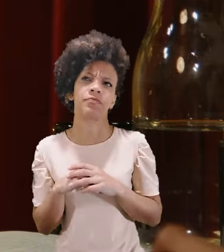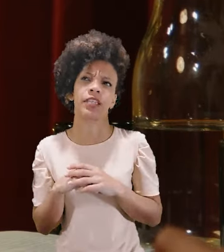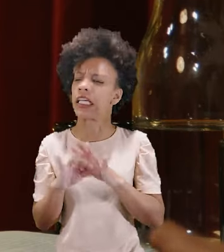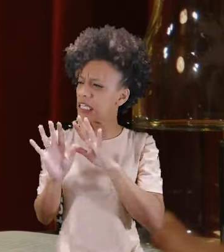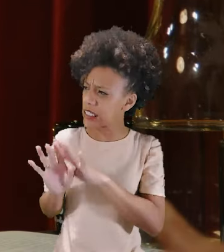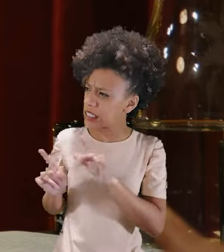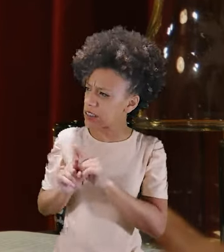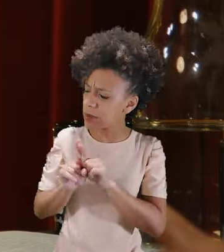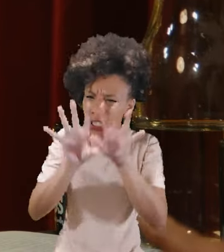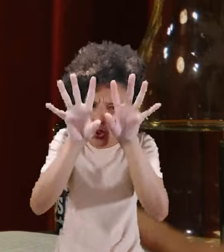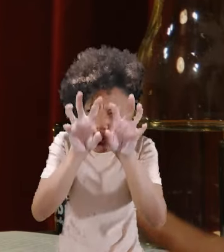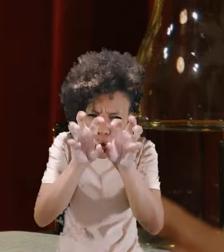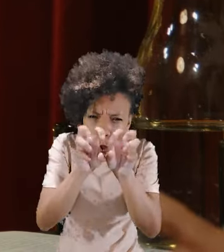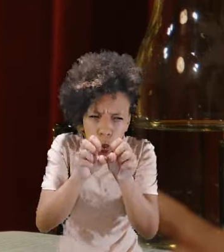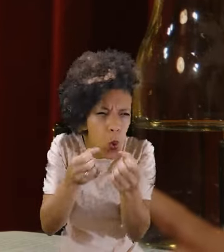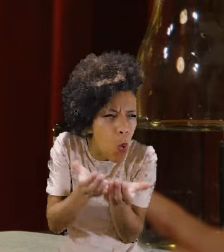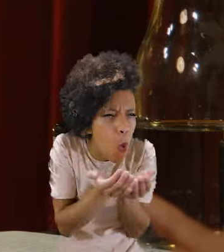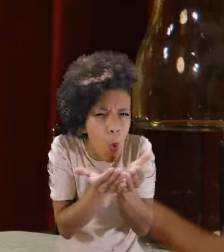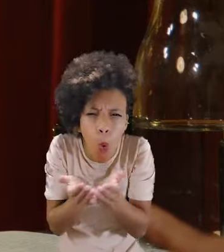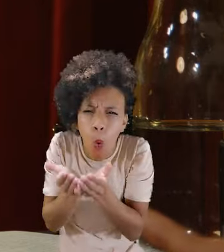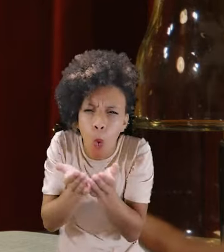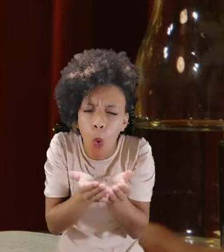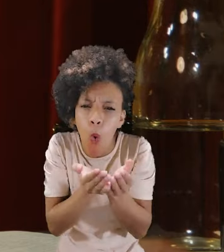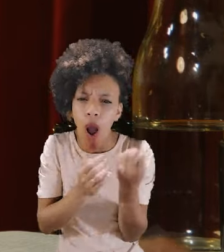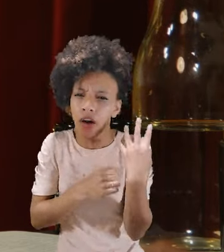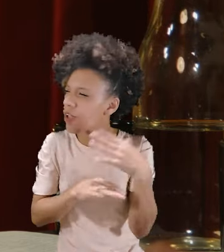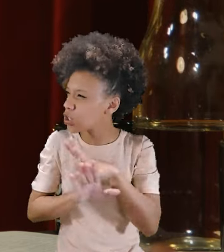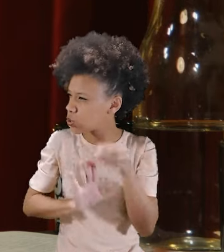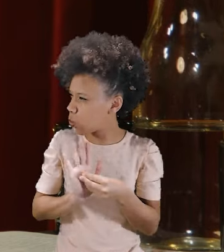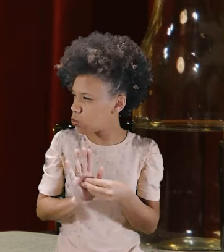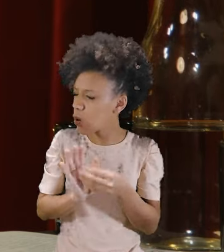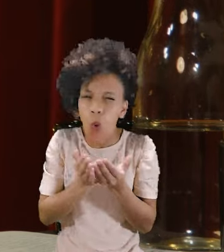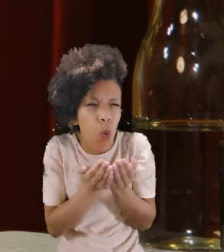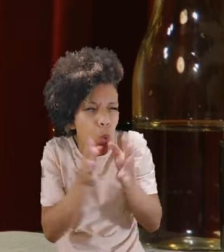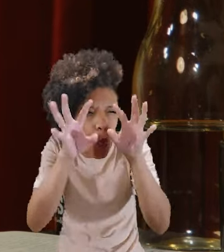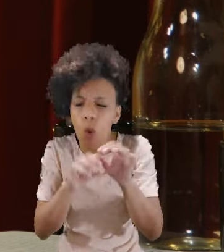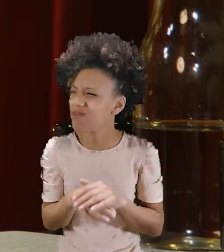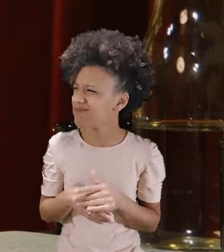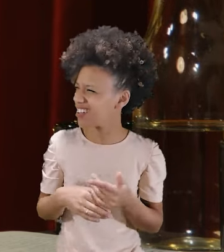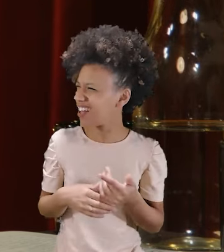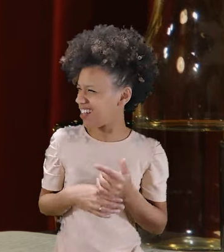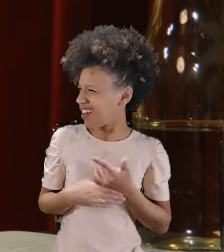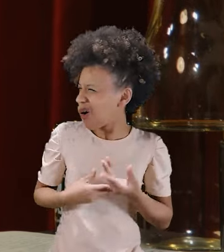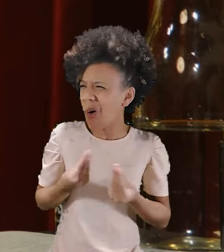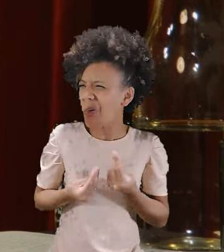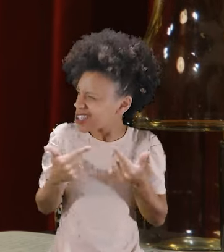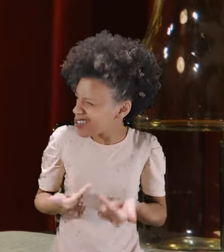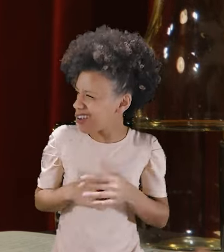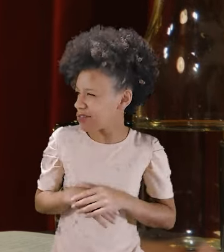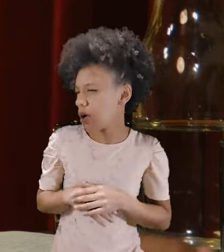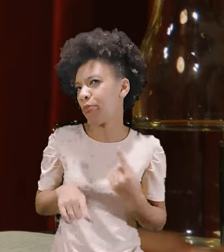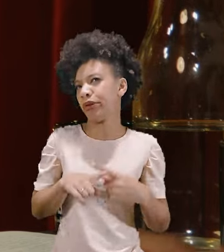e o fato de serem escuro assim tipo a viagem e o contém Tem Diante isso porque